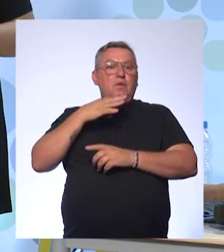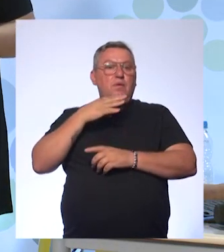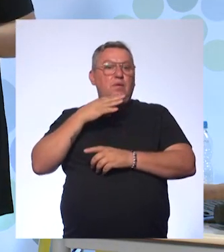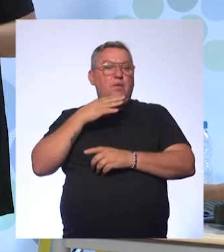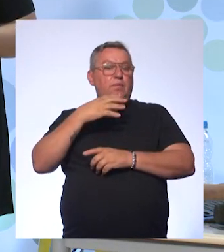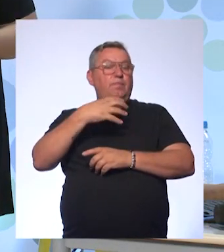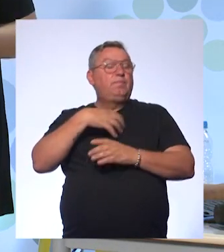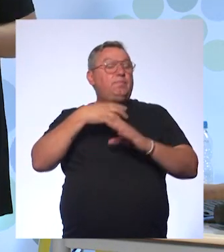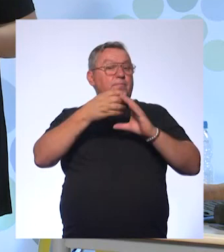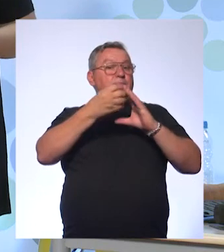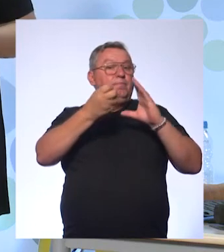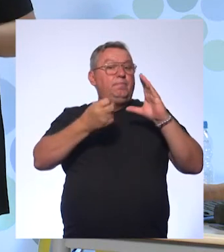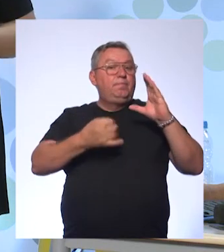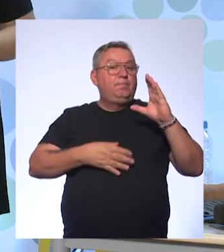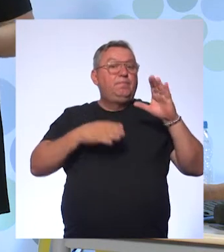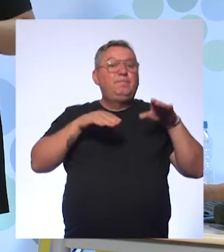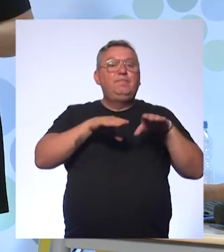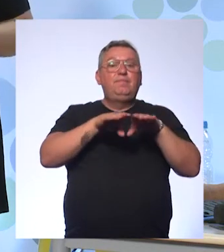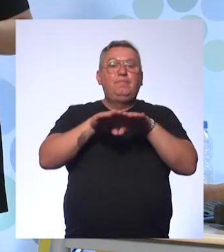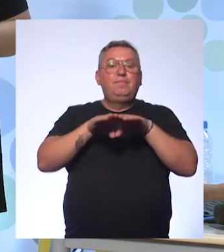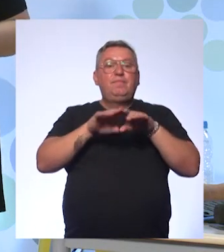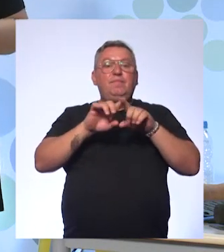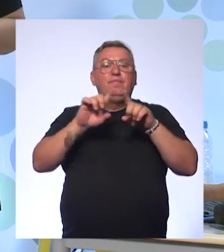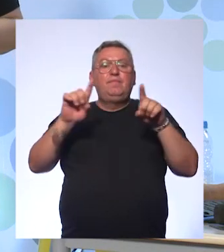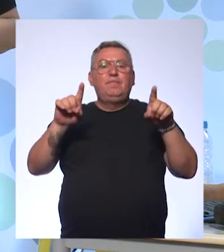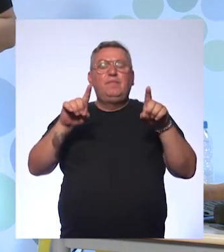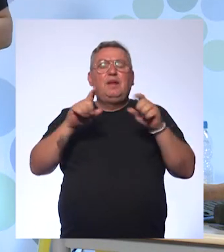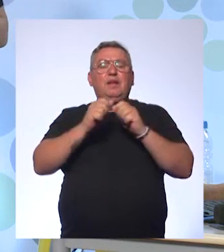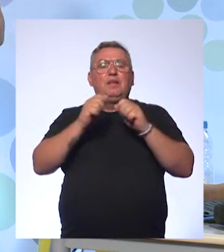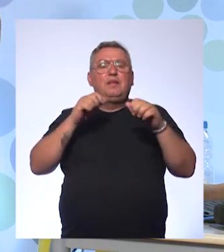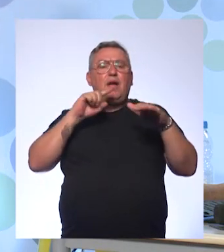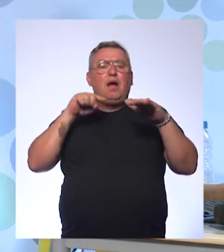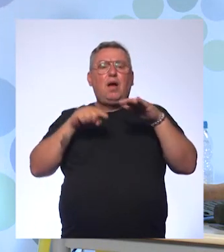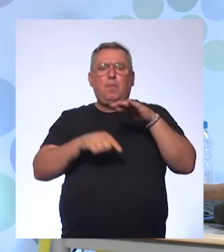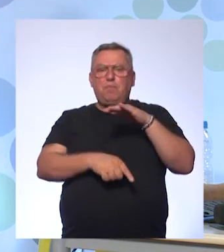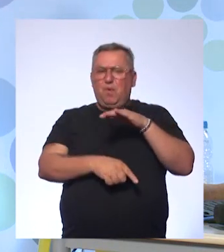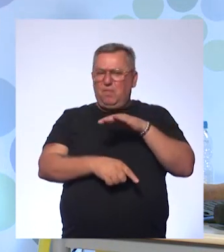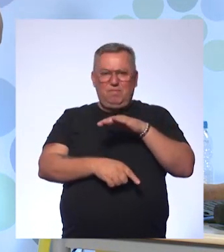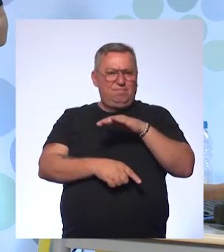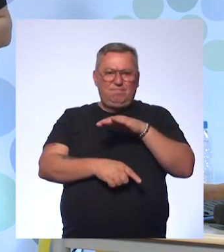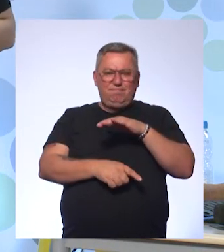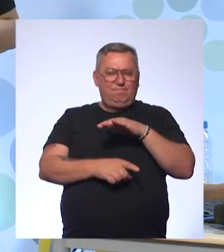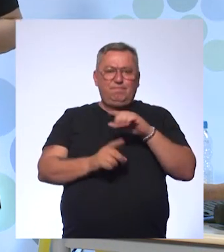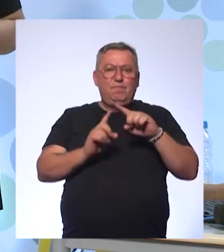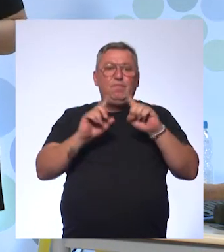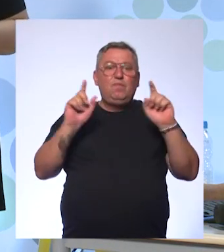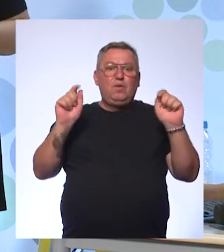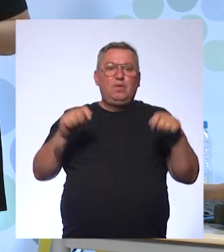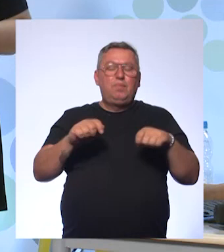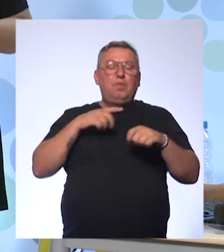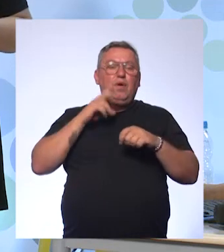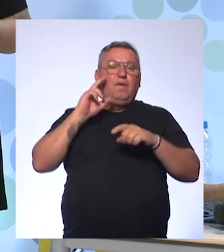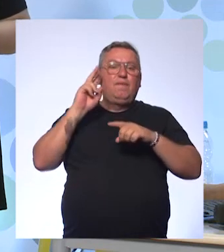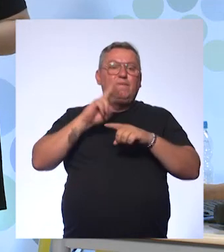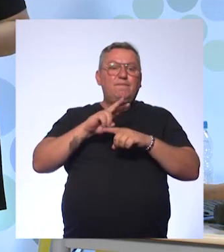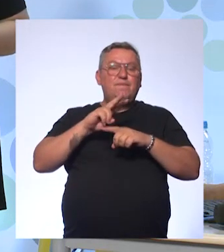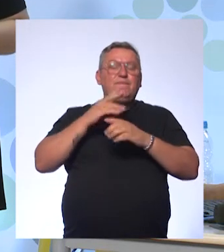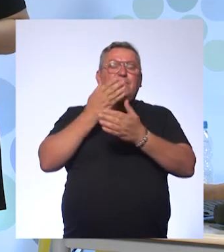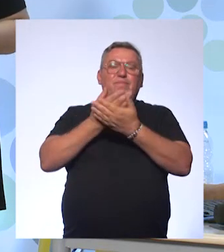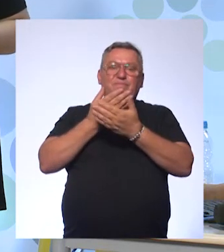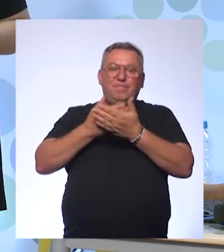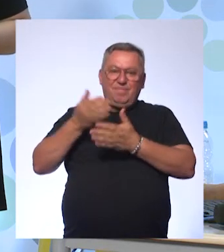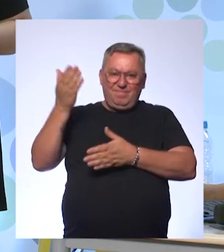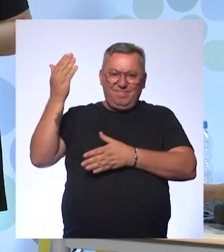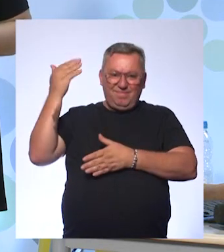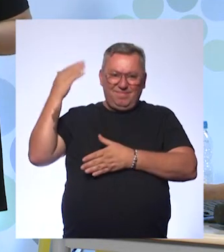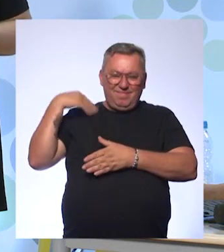essas características, esses padrões, mas sem se aprofundar em nenhum deles, tá? Então para isso vocês podem revisitar aí as